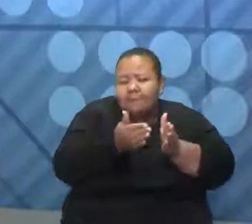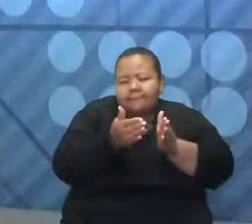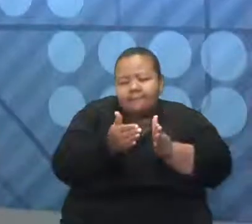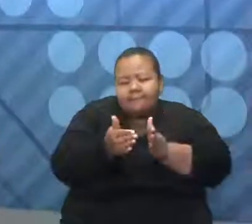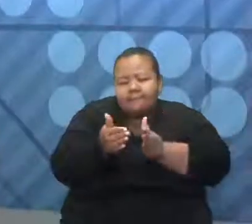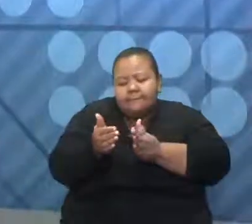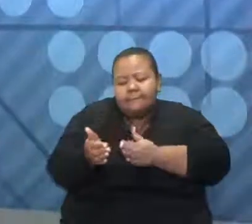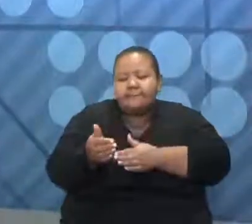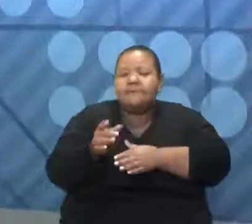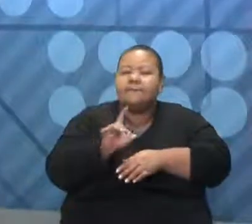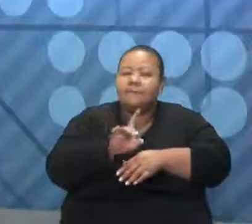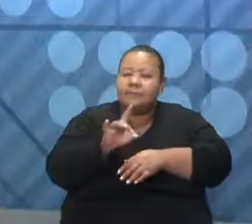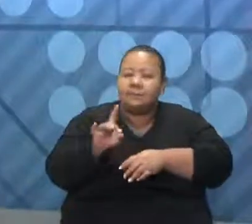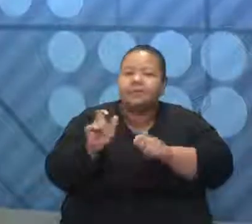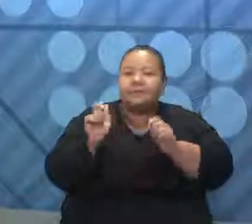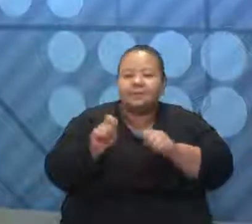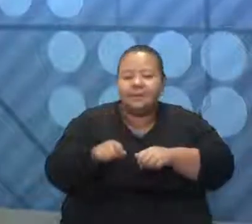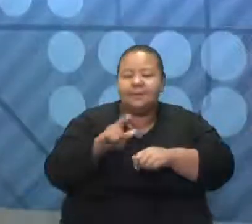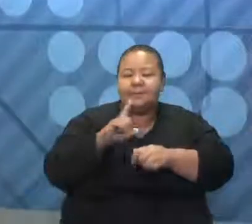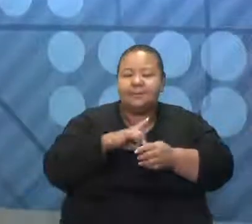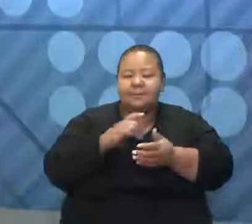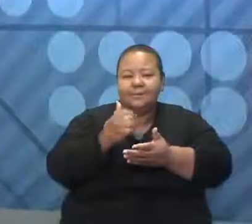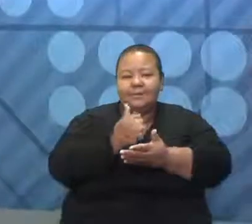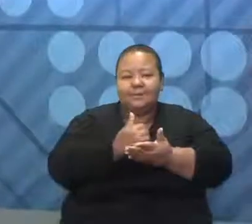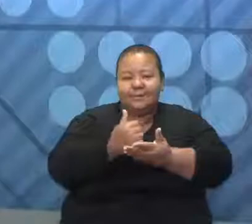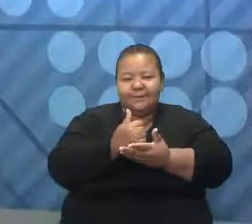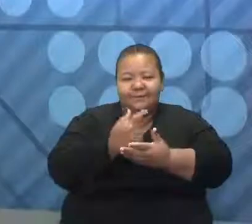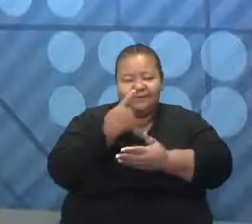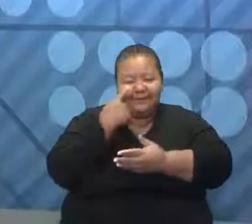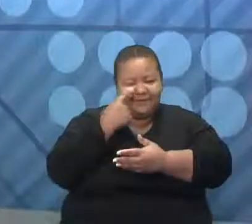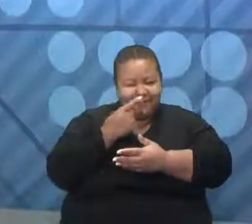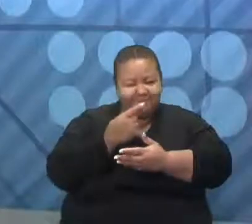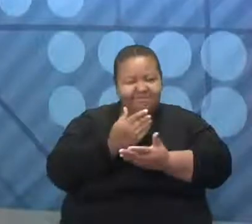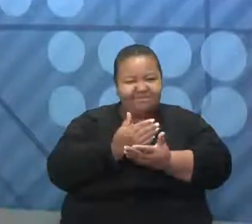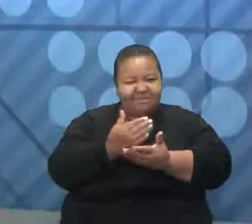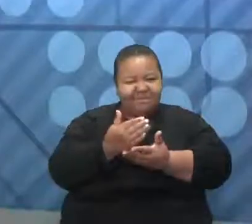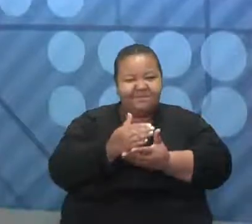passo. Aí sim consegue ter um controle. Vamos nessa empreitada?